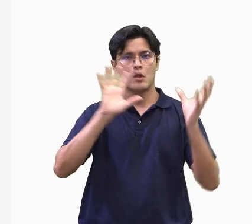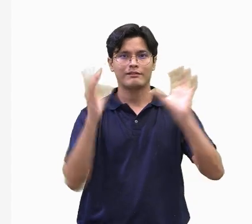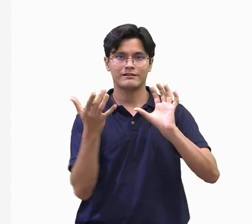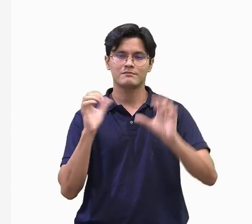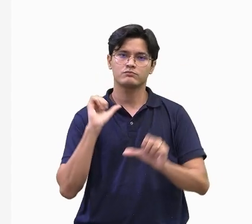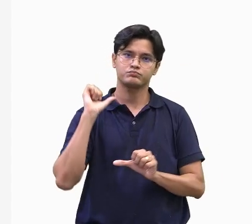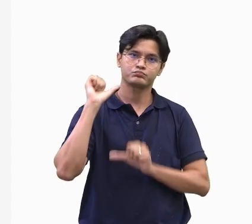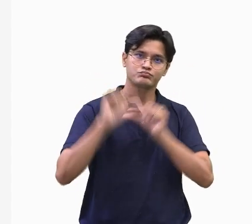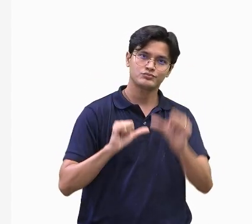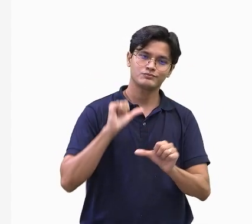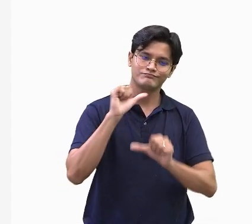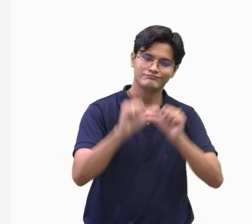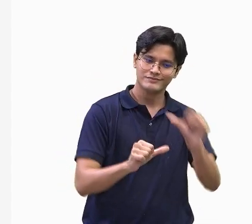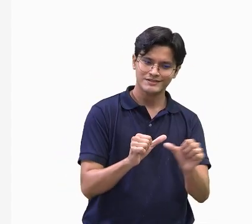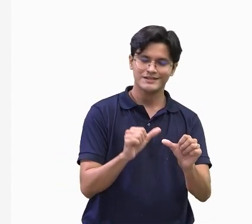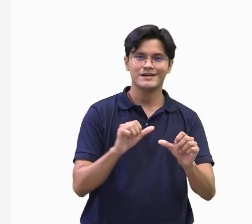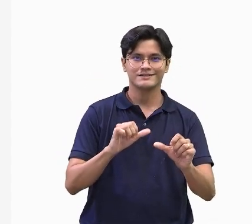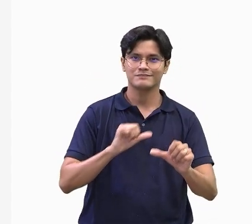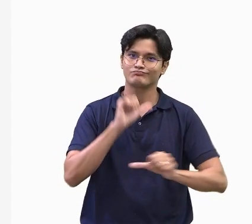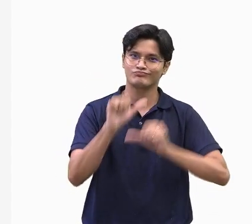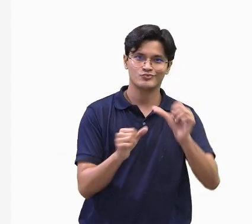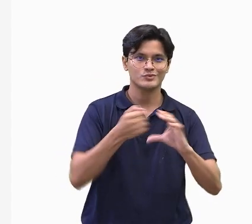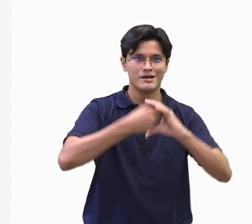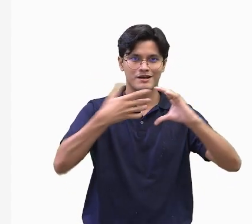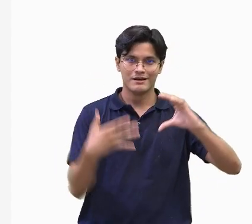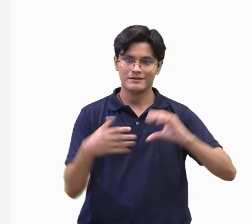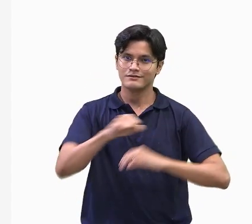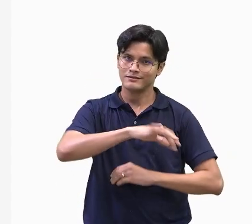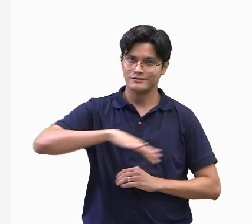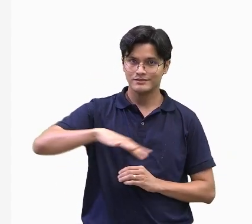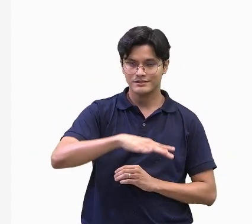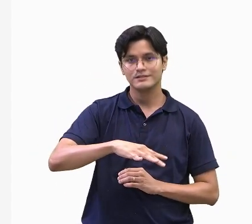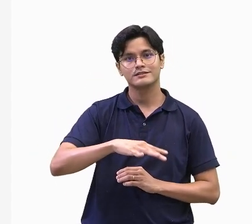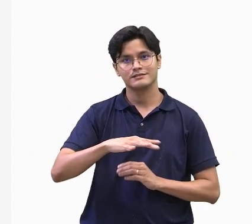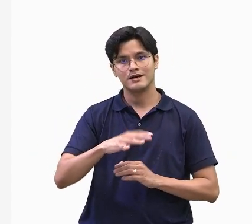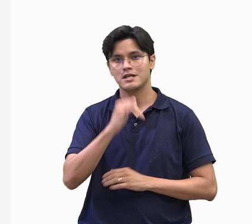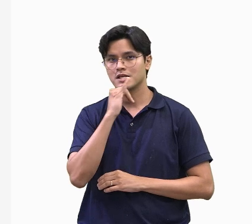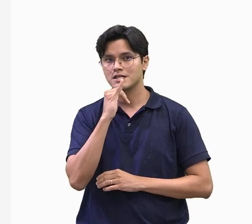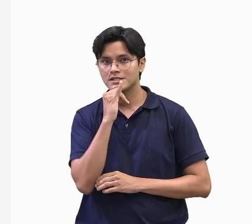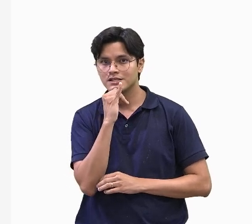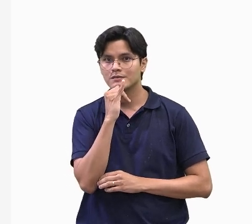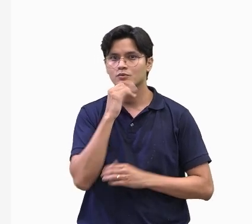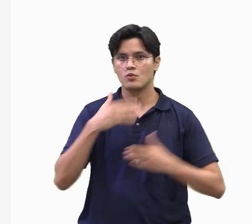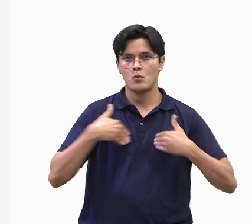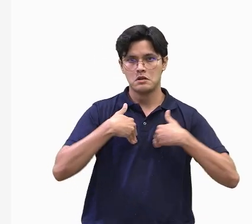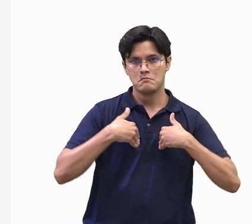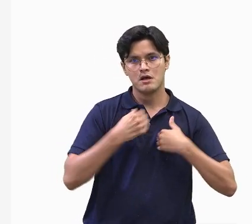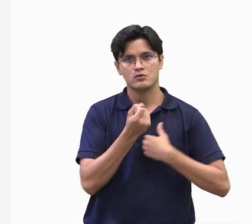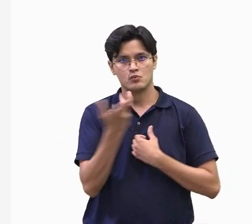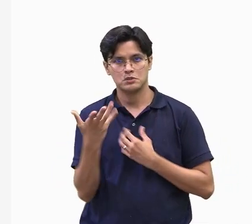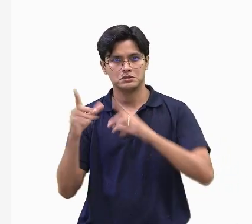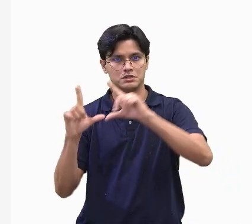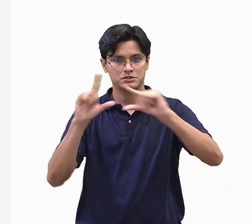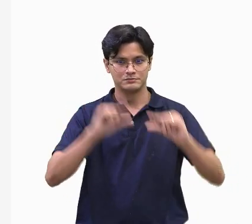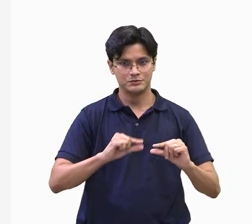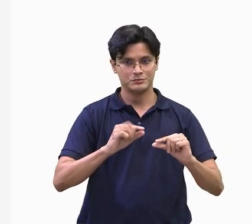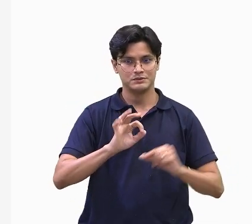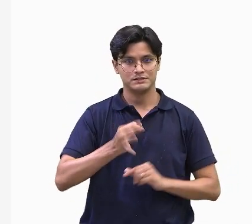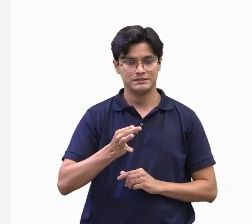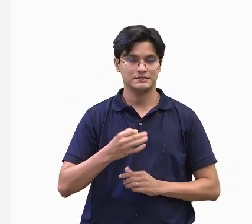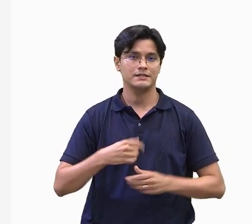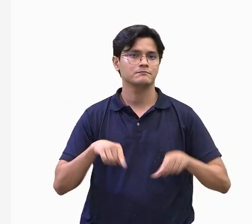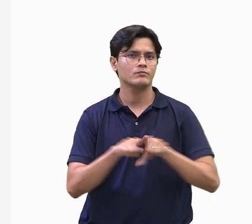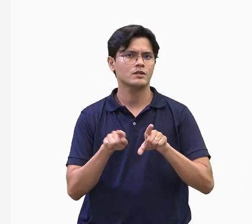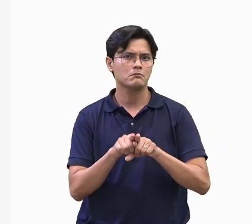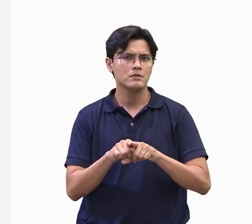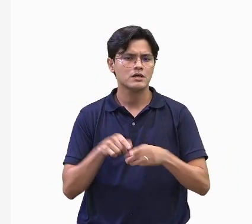os peixes sobrevivem nessa região e acabam, então, ali tendo problemas na caça, na pesca também. E a luta desses